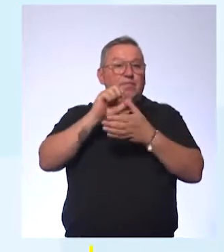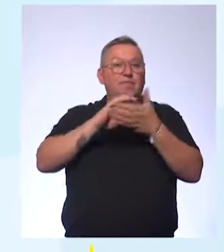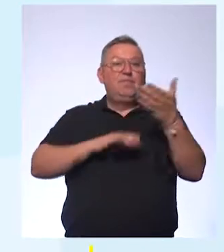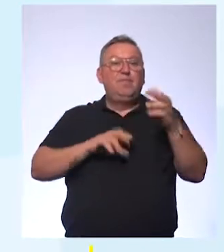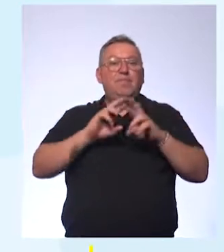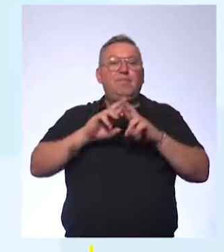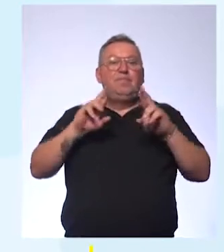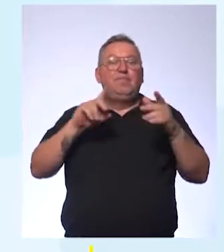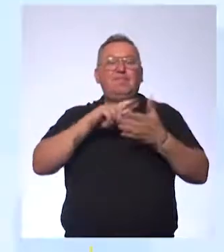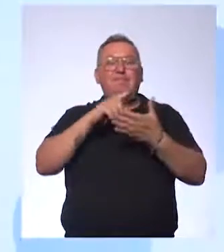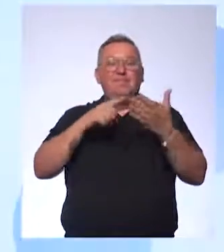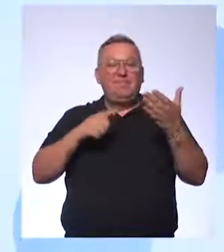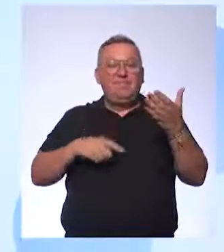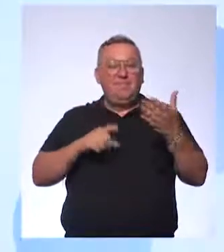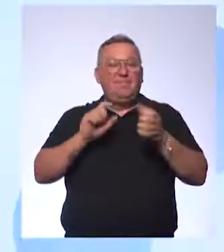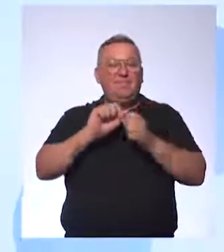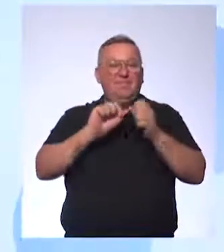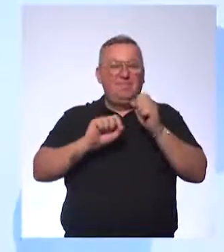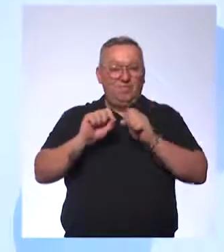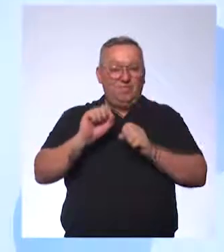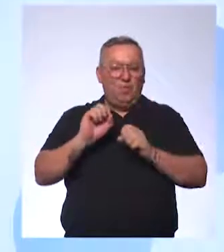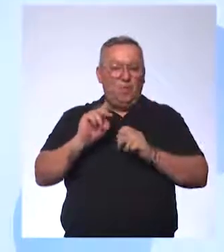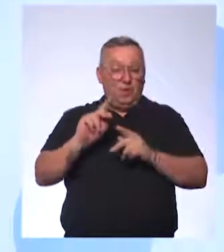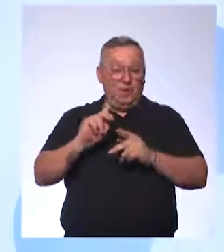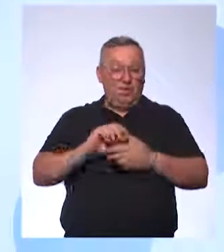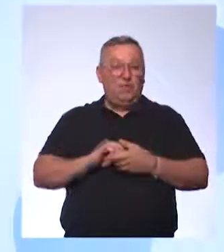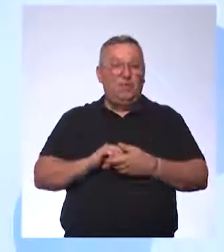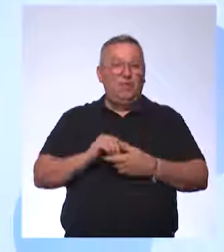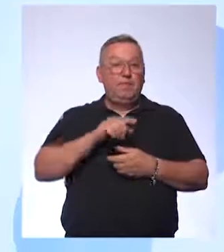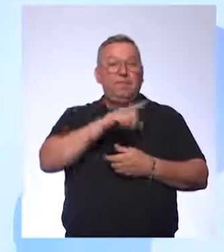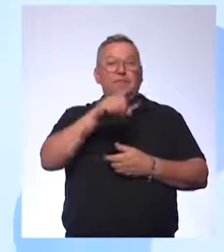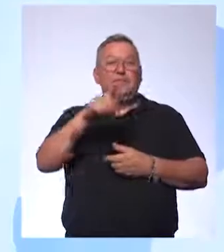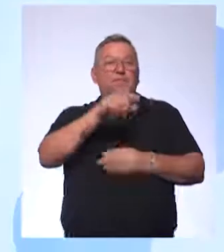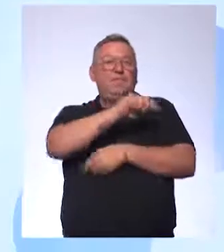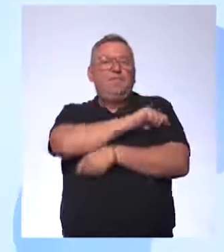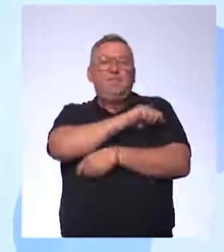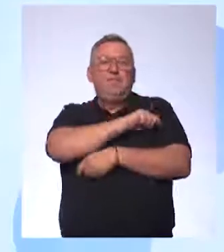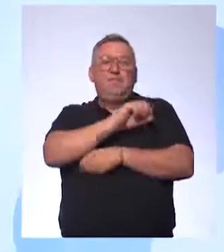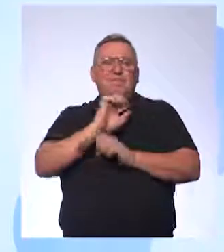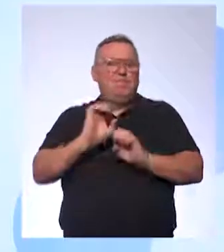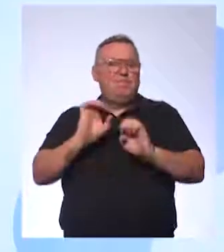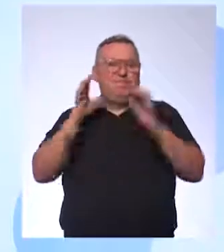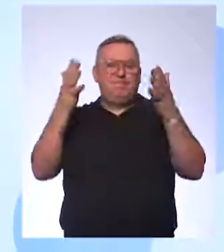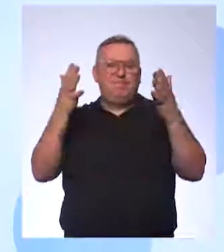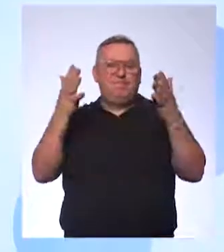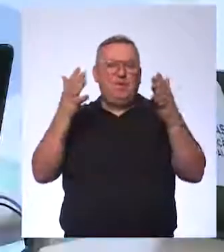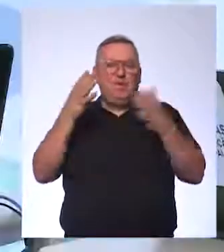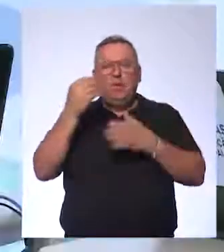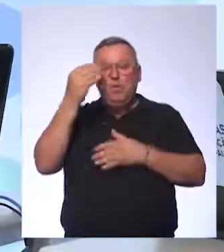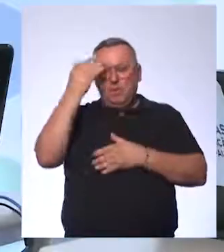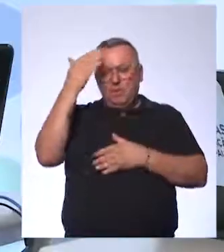que está na apostila para diferenciar fato de opinião. Vocês, os alunos, arrasaram. Muito obrigada. Elaine, muito